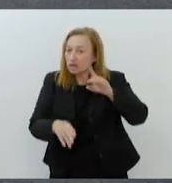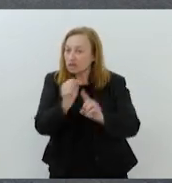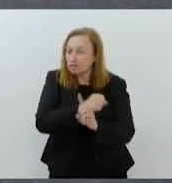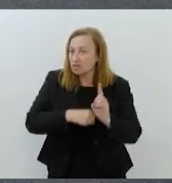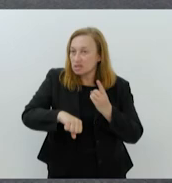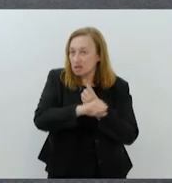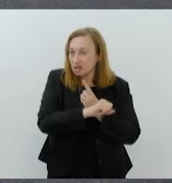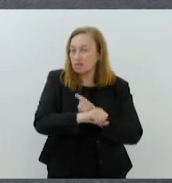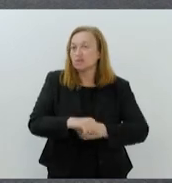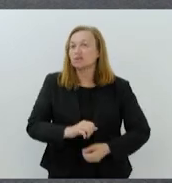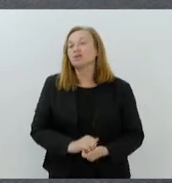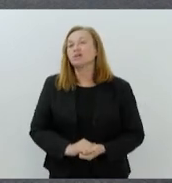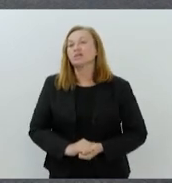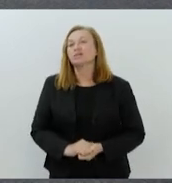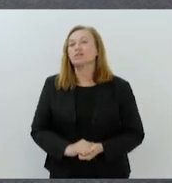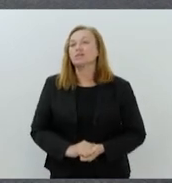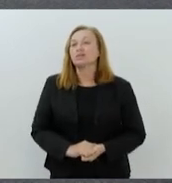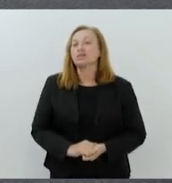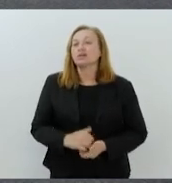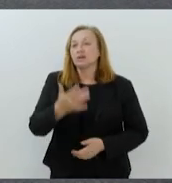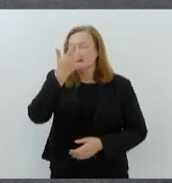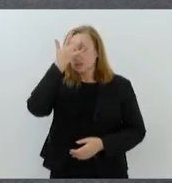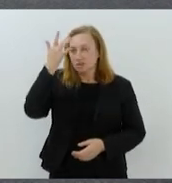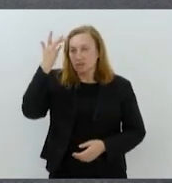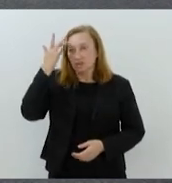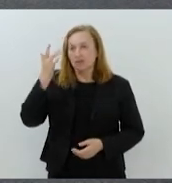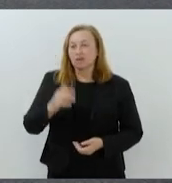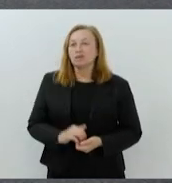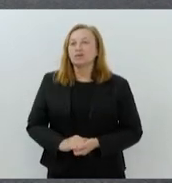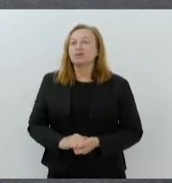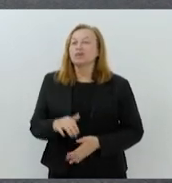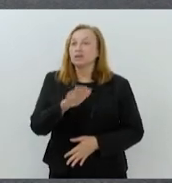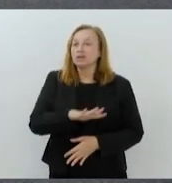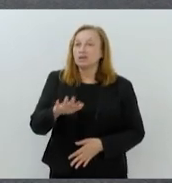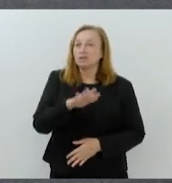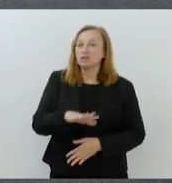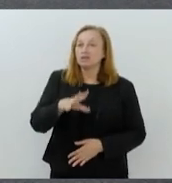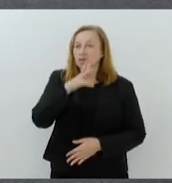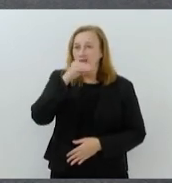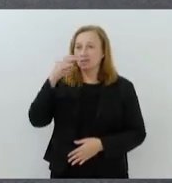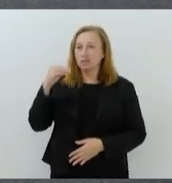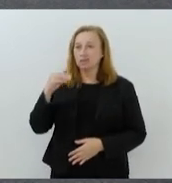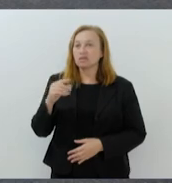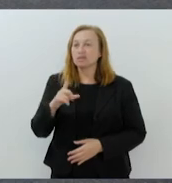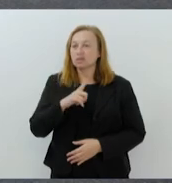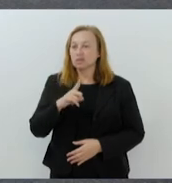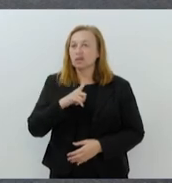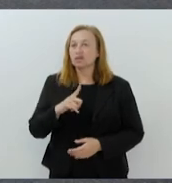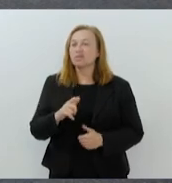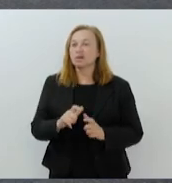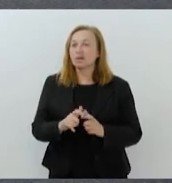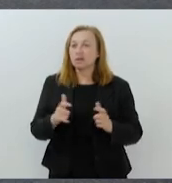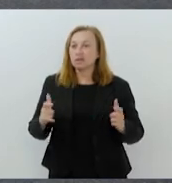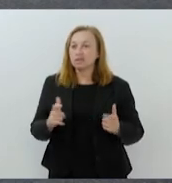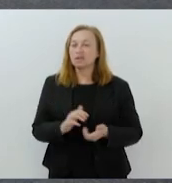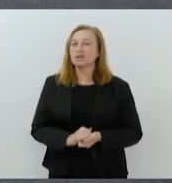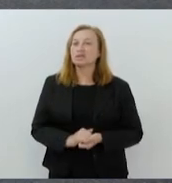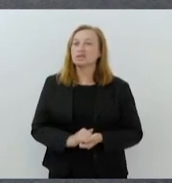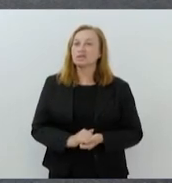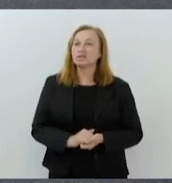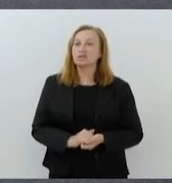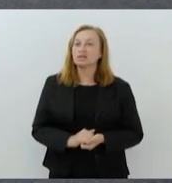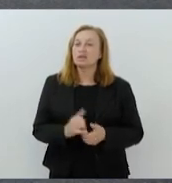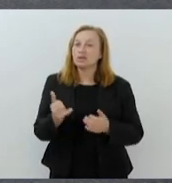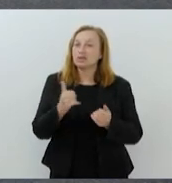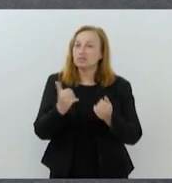agravando, asseverando a questão de saúde mental para crianças e adolescentes, para que a gente tenha a dimensão. Dado mais